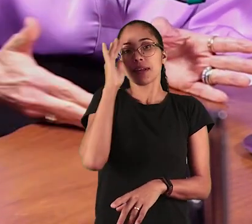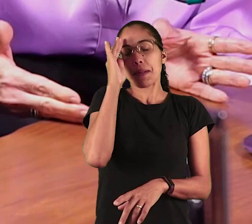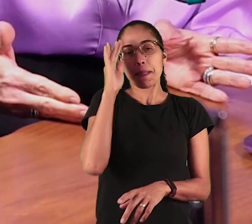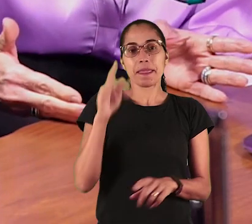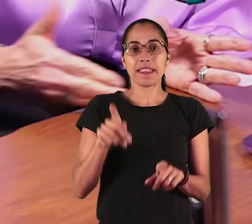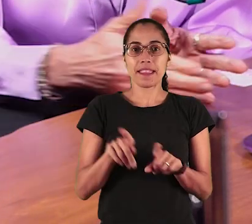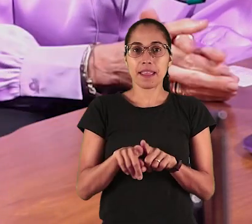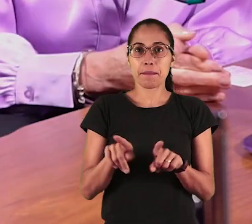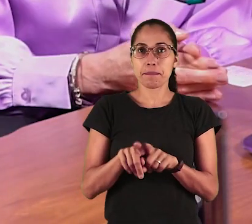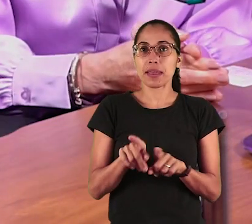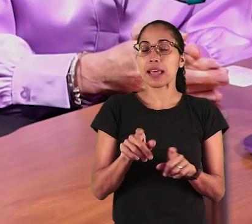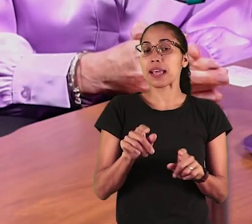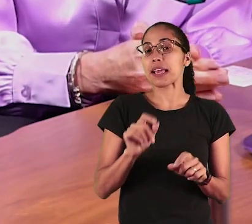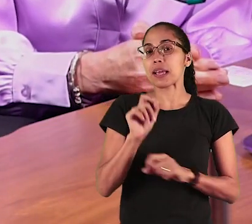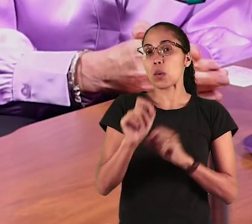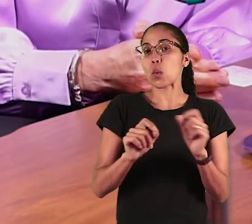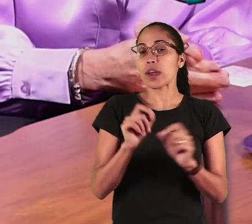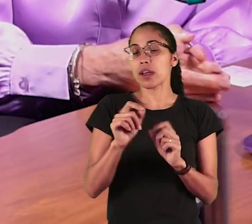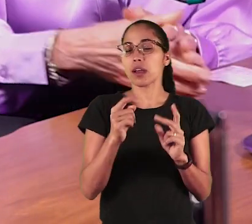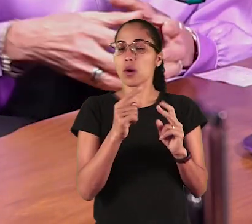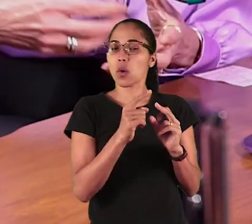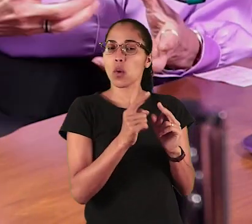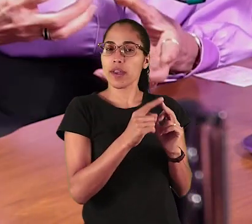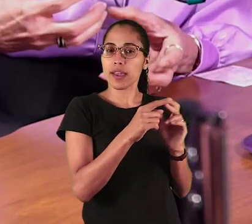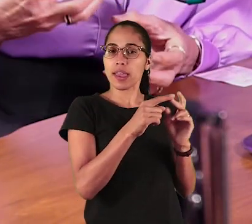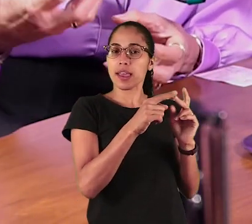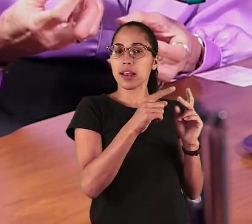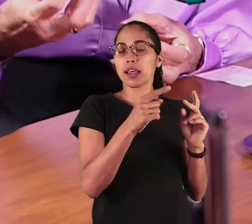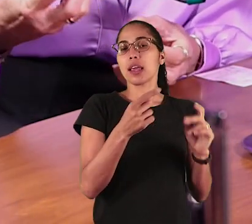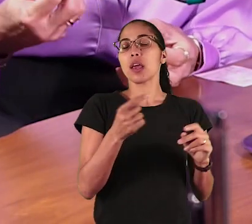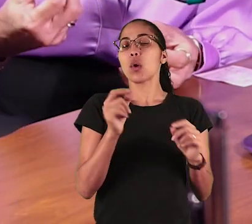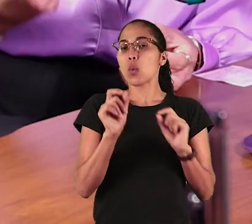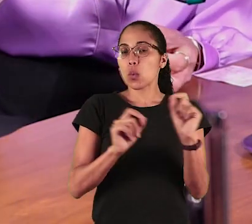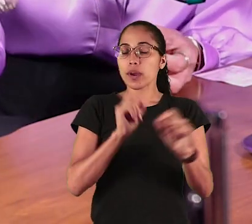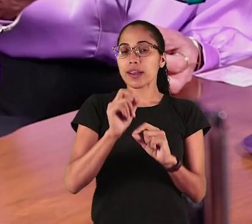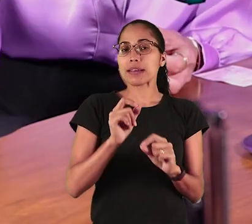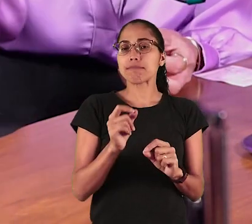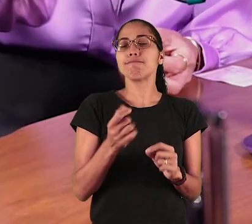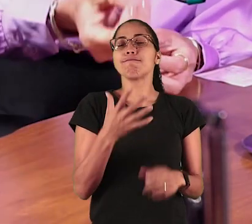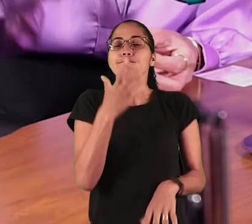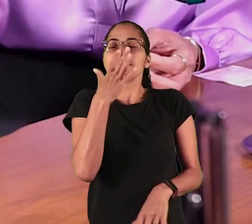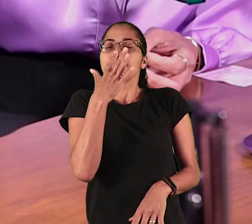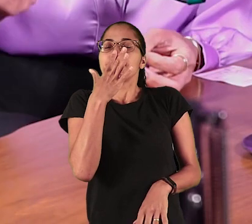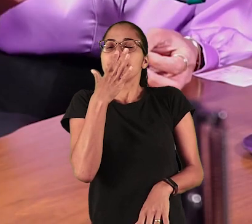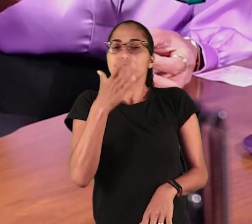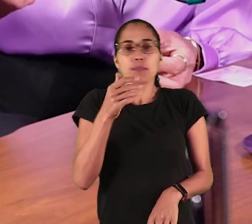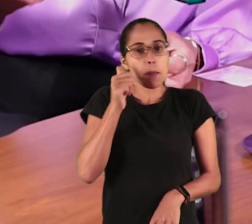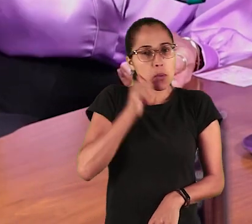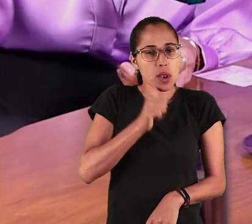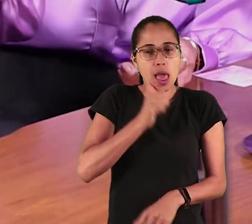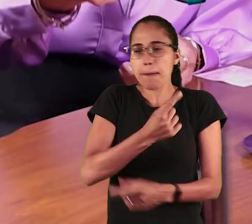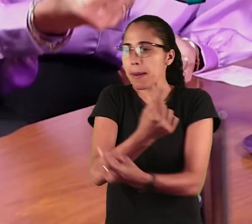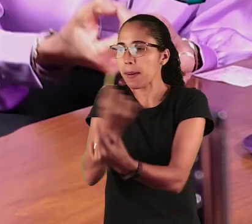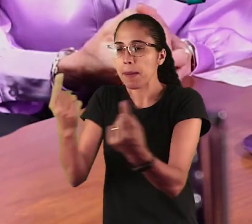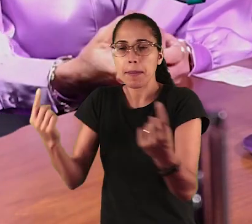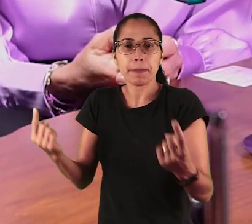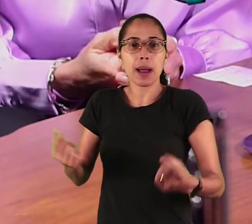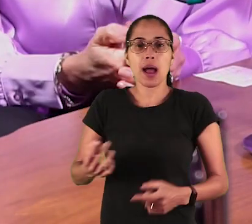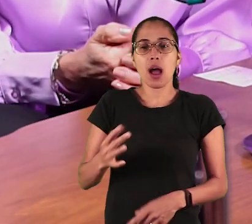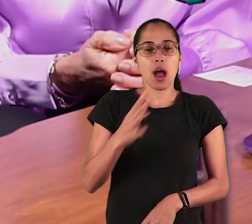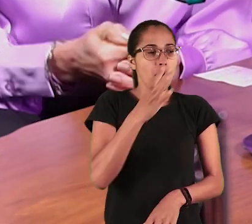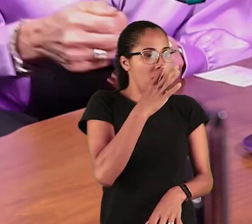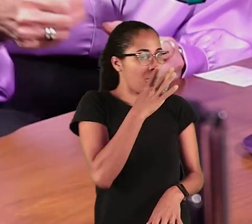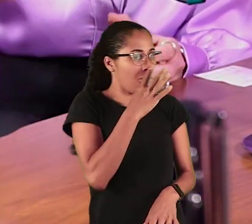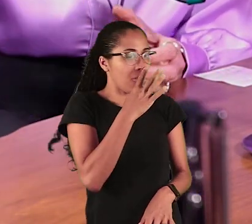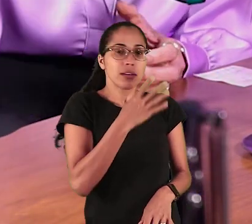agregador né aquele trate que ele que ele seja um inspirador para mulheres na onde ele quer que ele vá